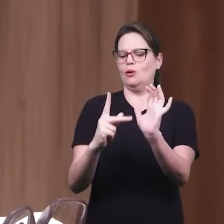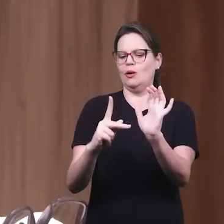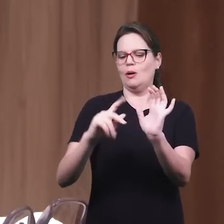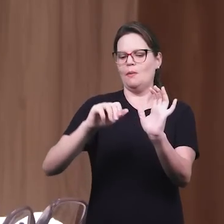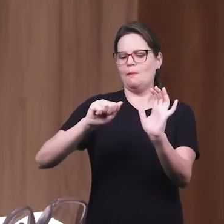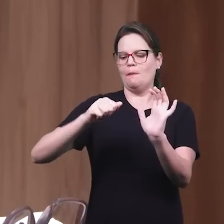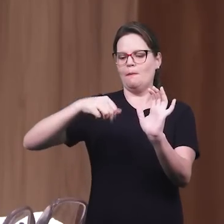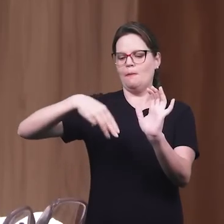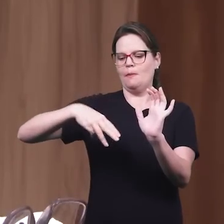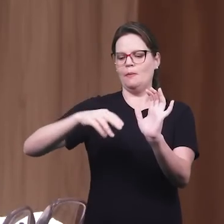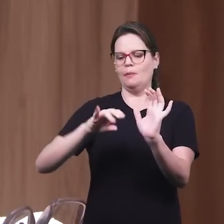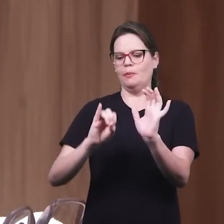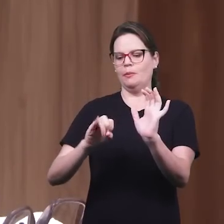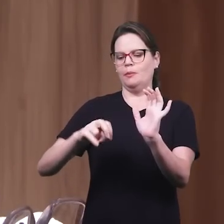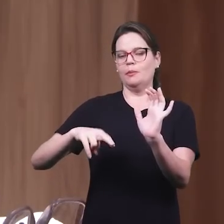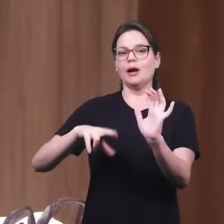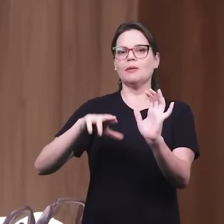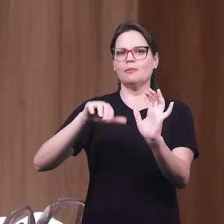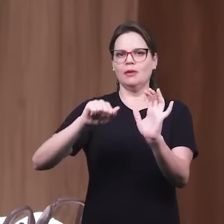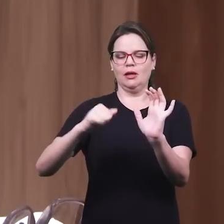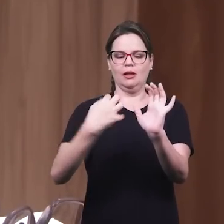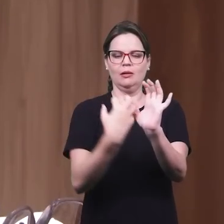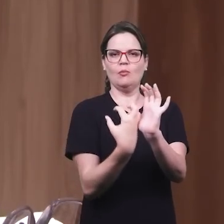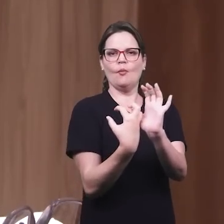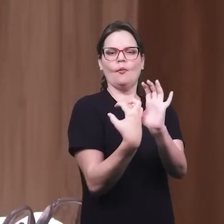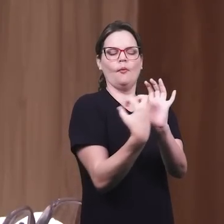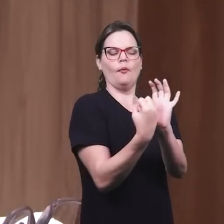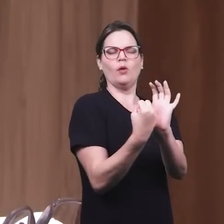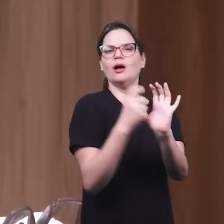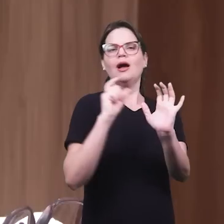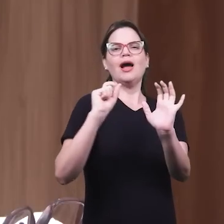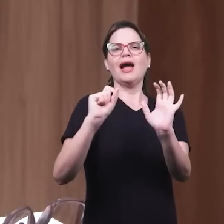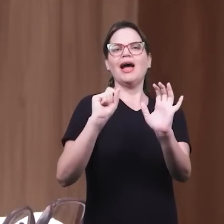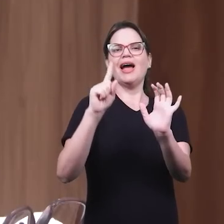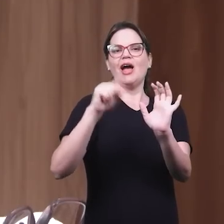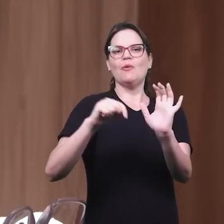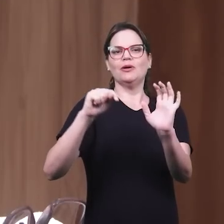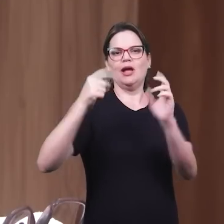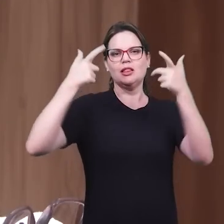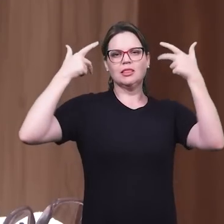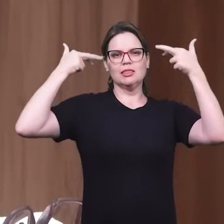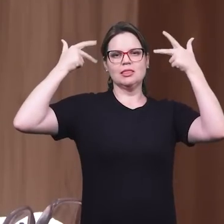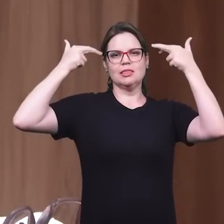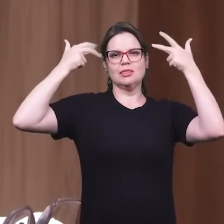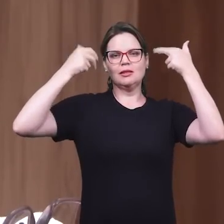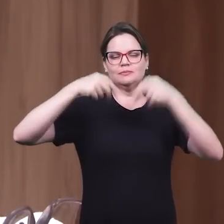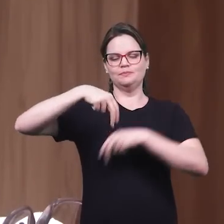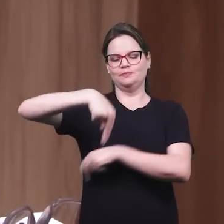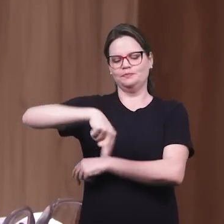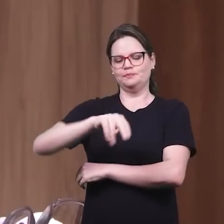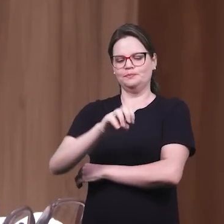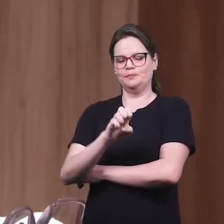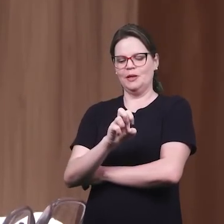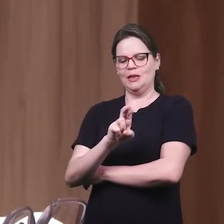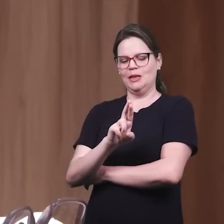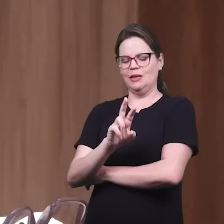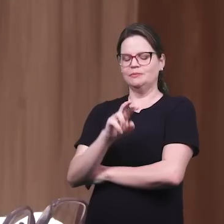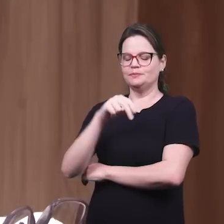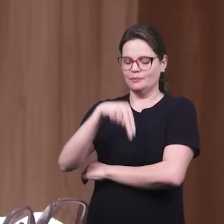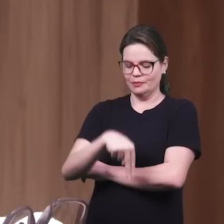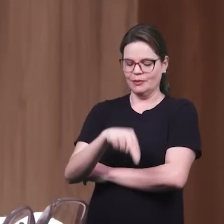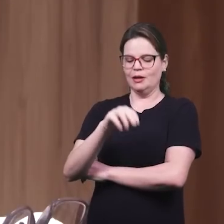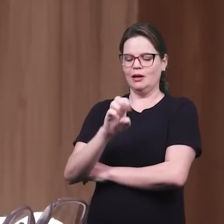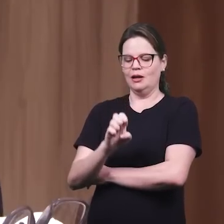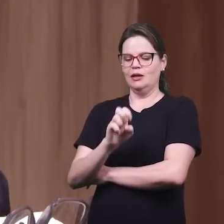do cérebro, a formação de dopamina. Dopamina é um neurotransmissor que ele é responsável para levar